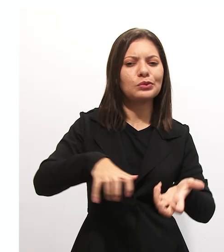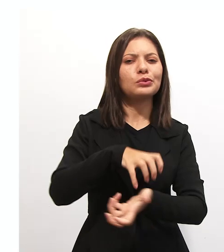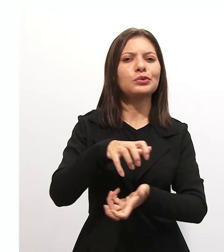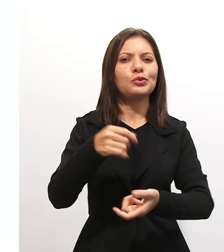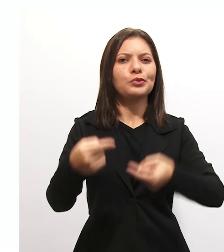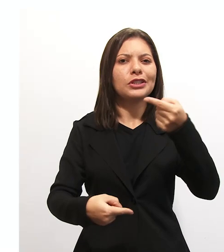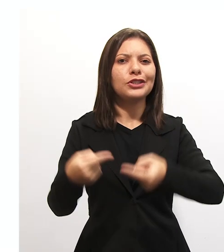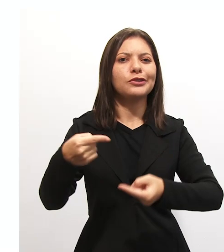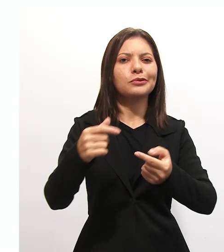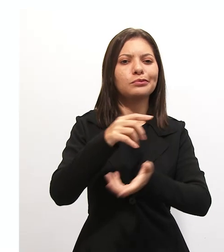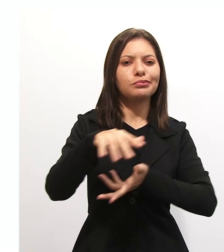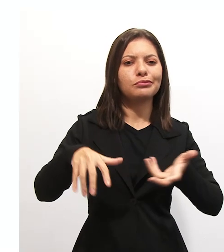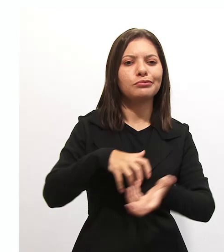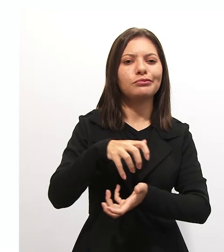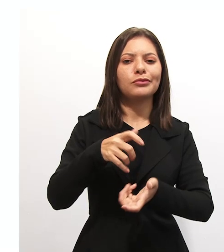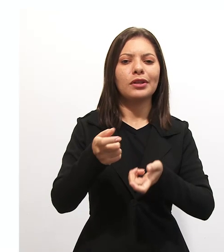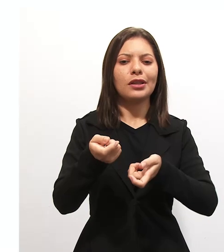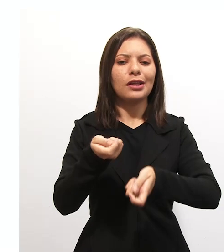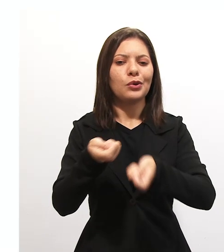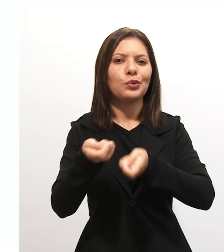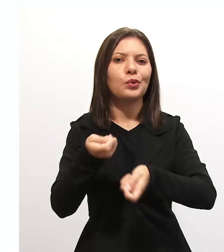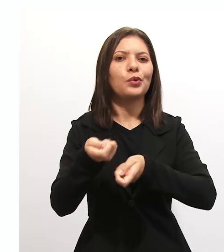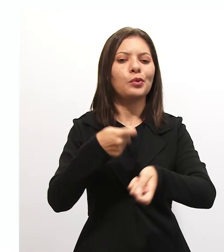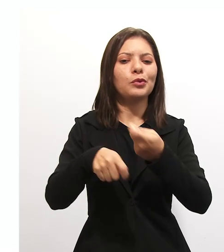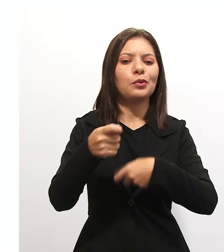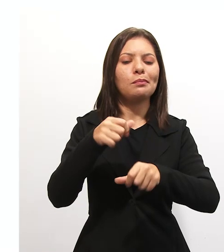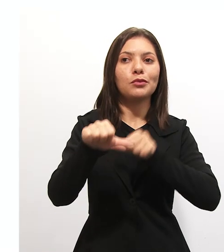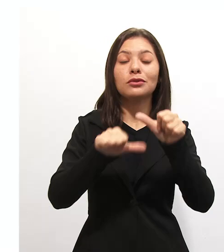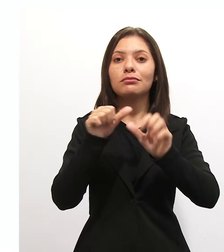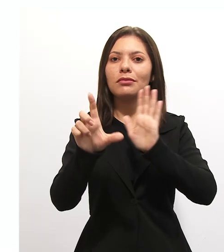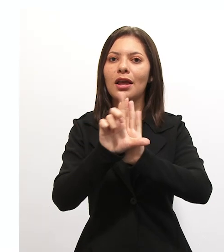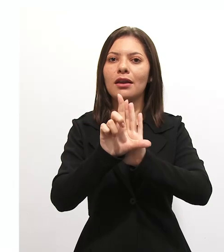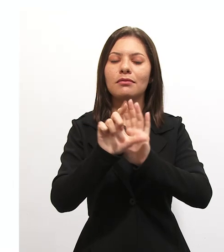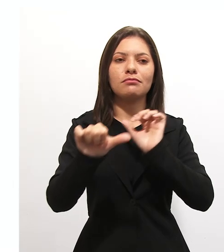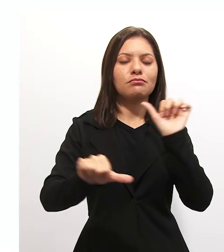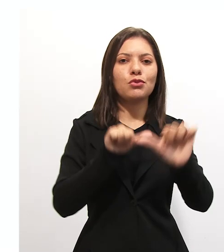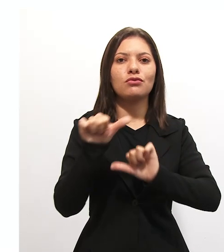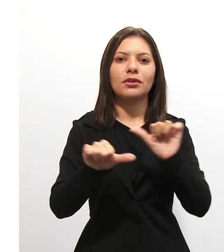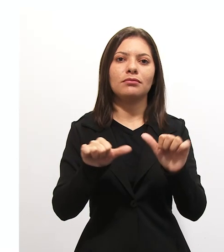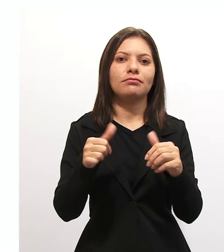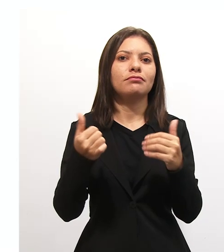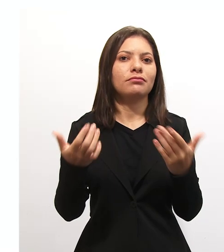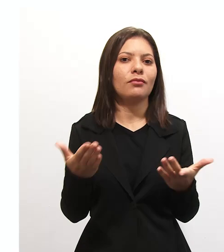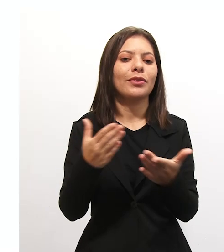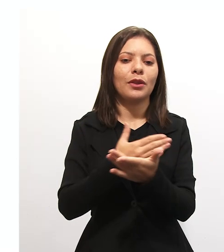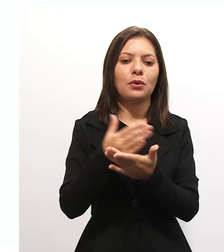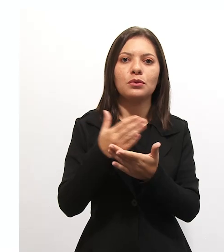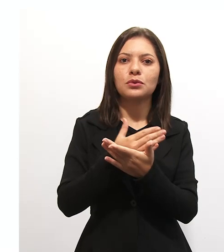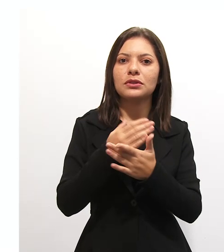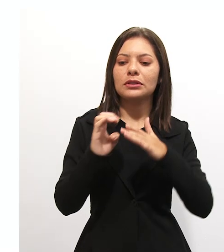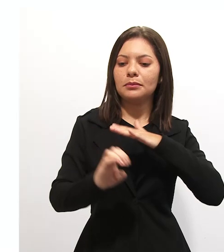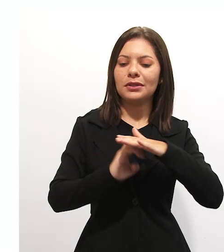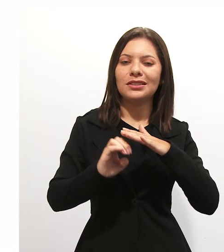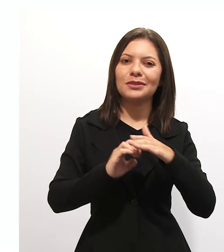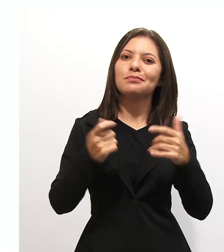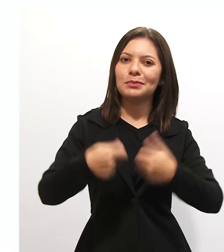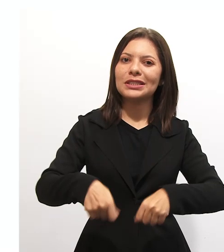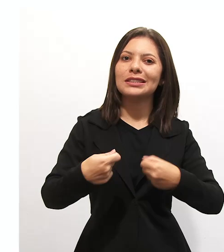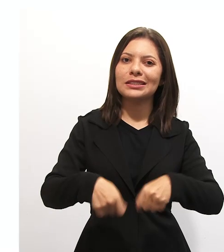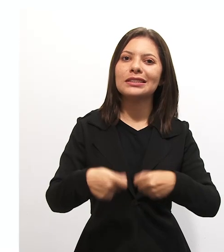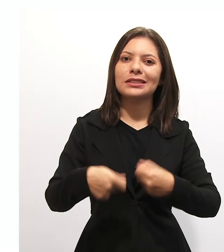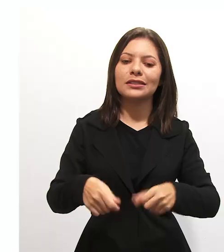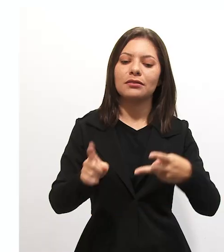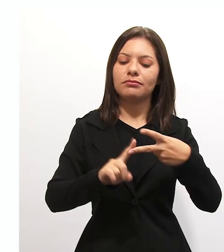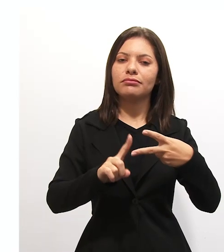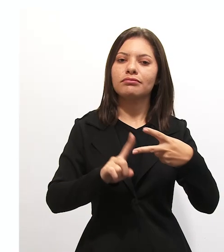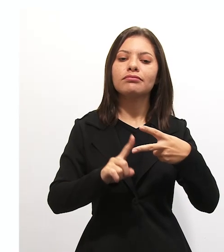políticos, as legislações mudam. Então, para determinado tipo de atividade econômica, assim como a indústria, o